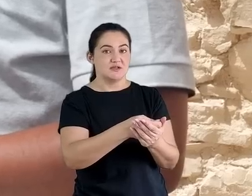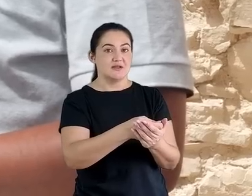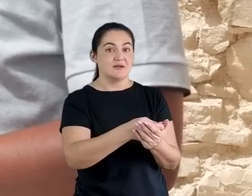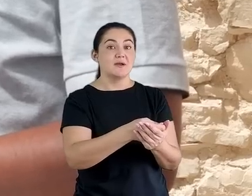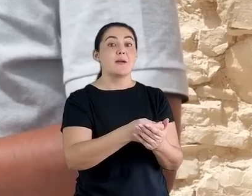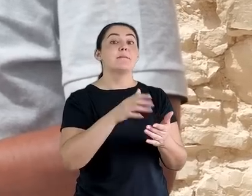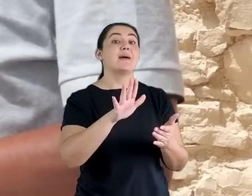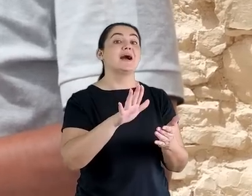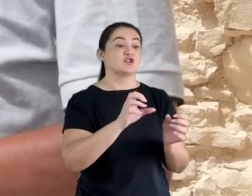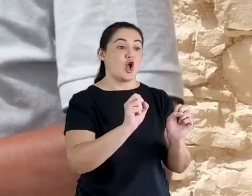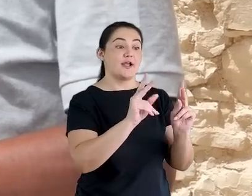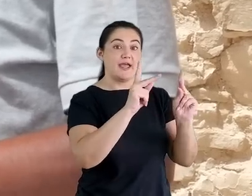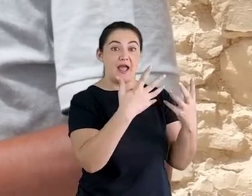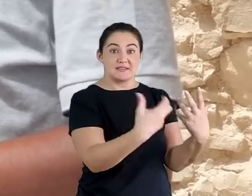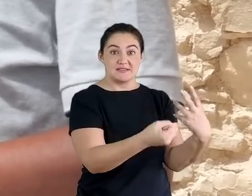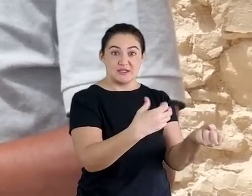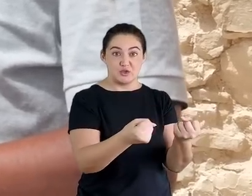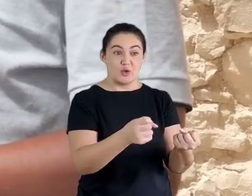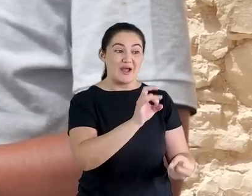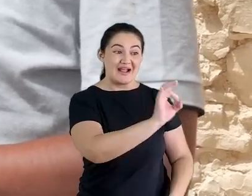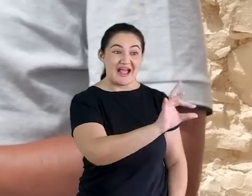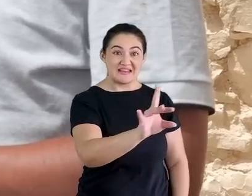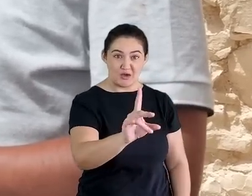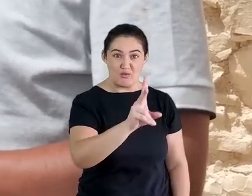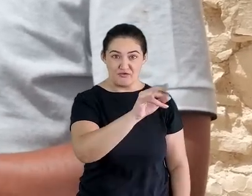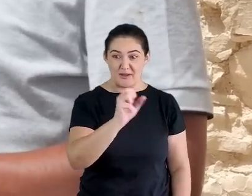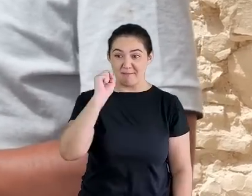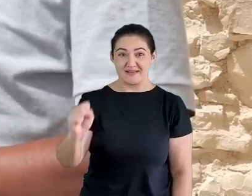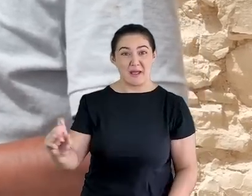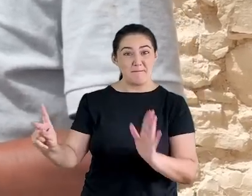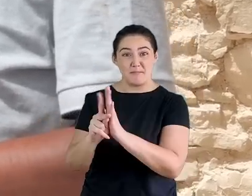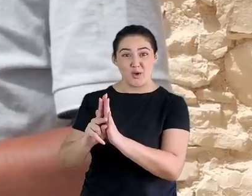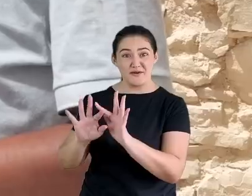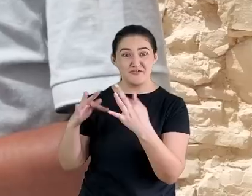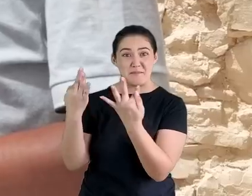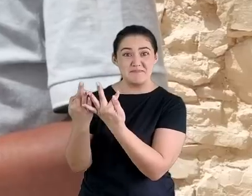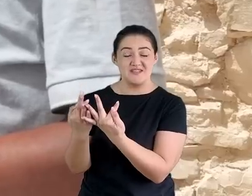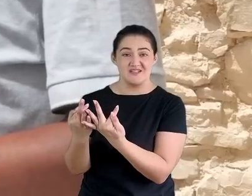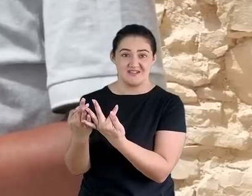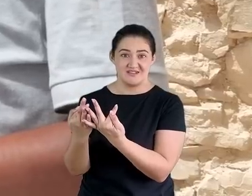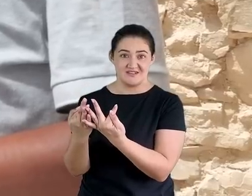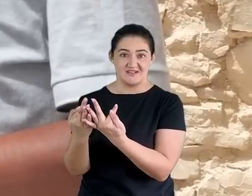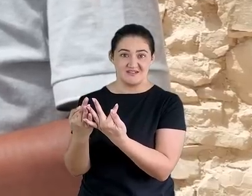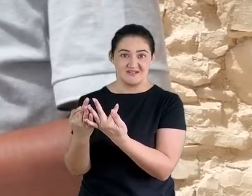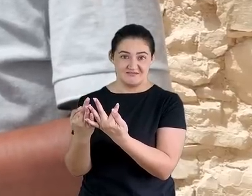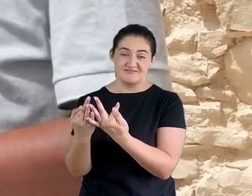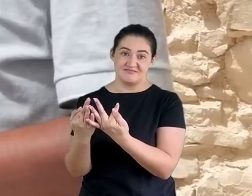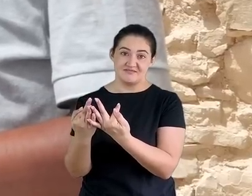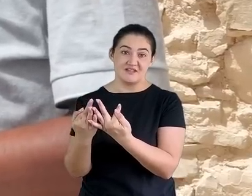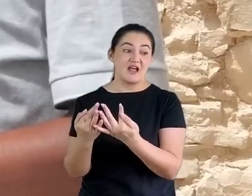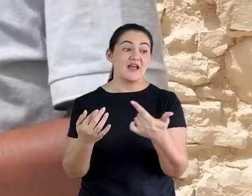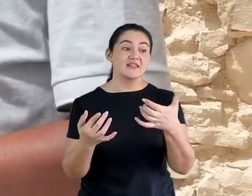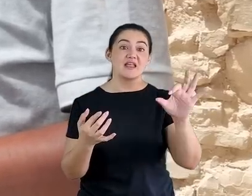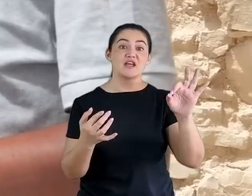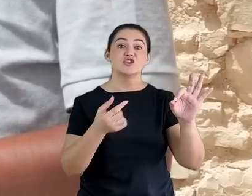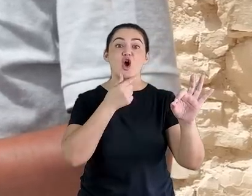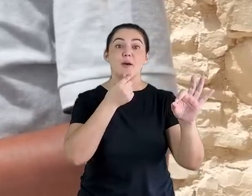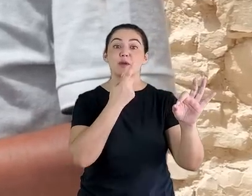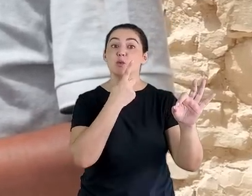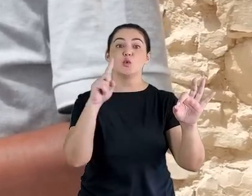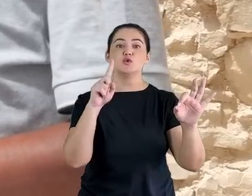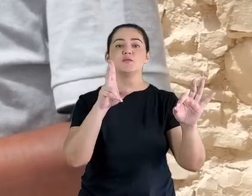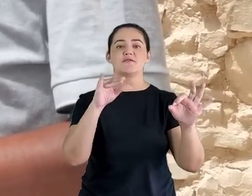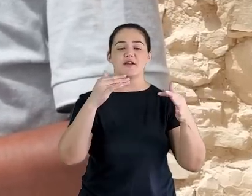de acordo com a ideia, cada homem vai massacrar a própria família e, eventualmente, os últimos 10 homens